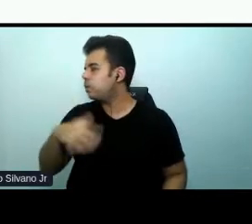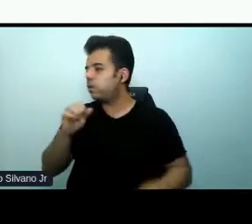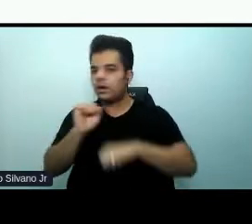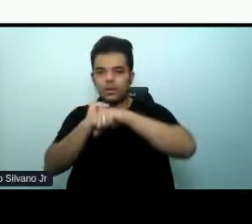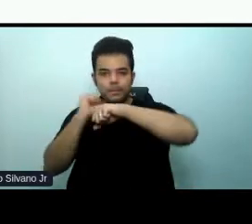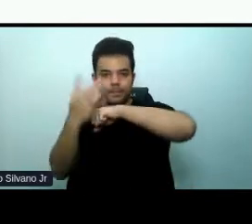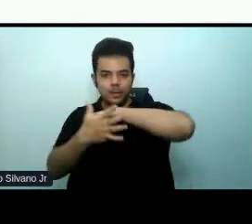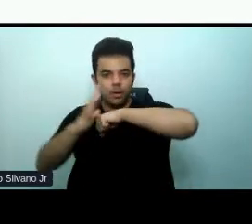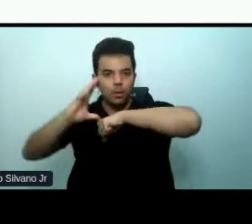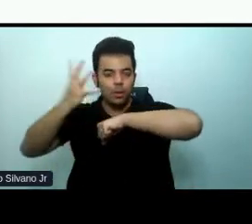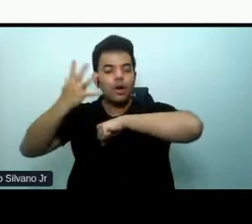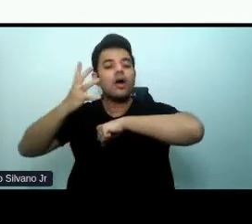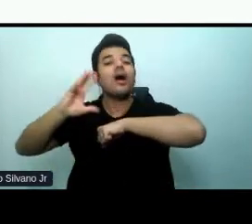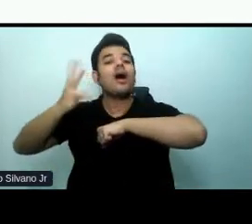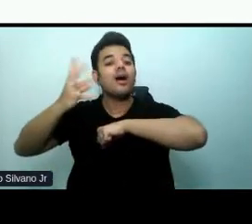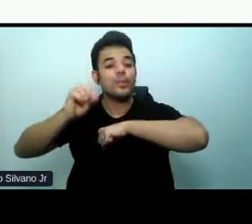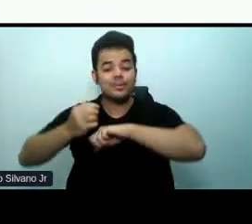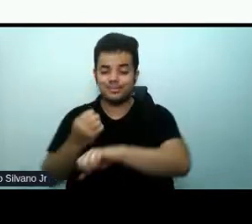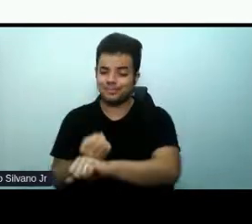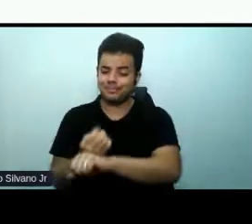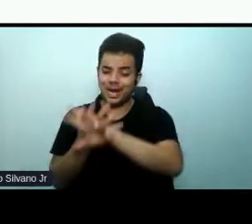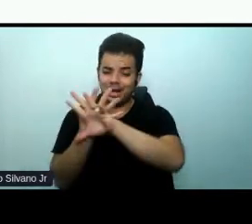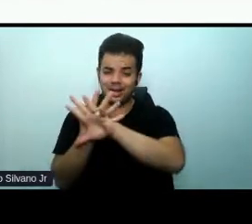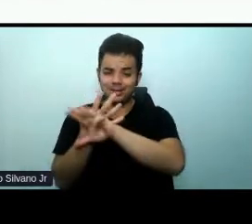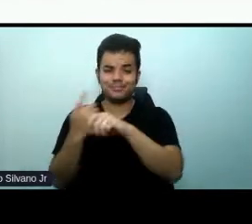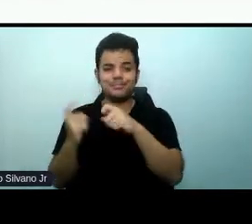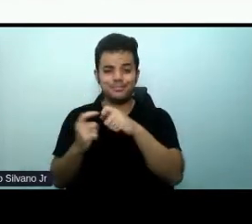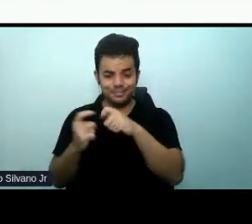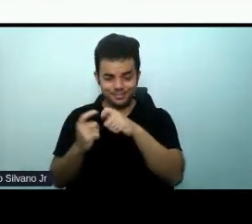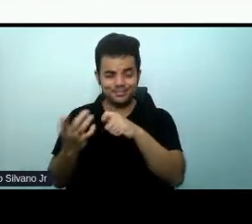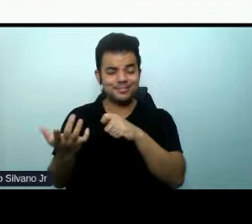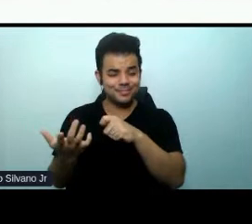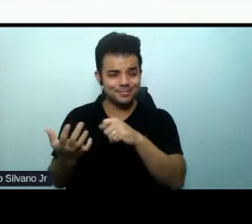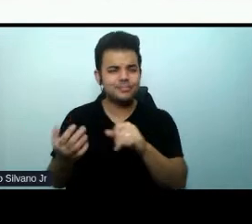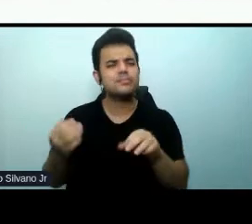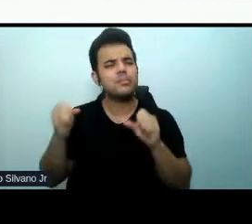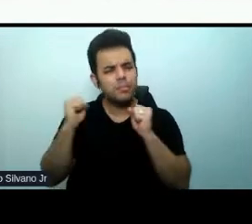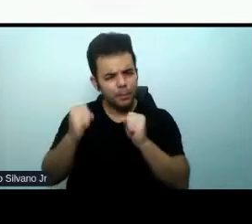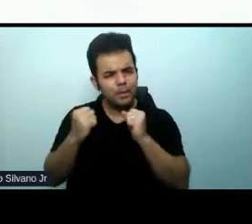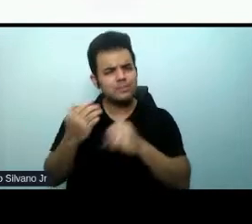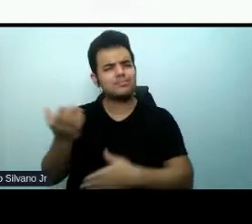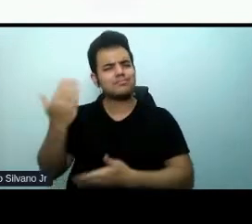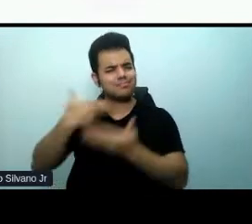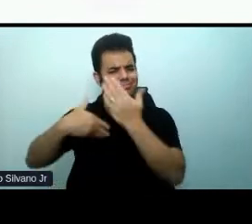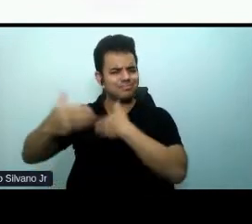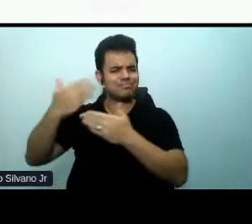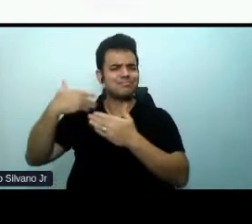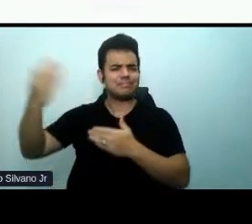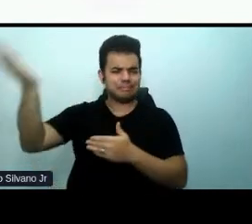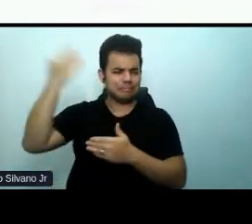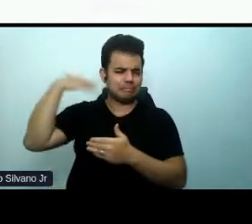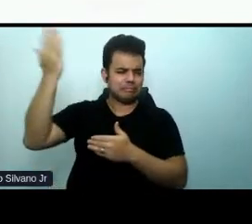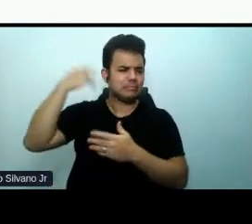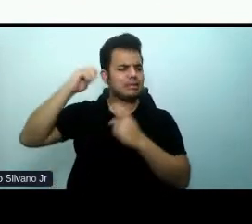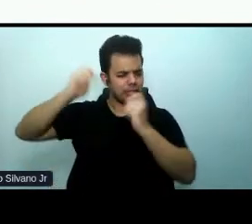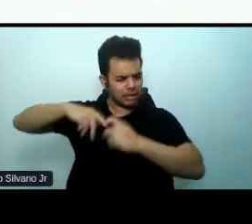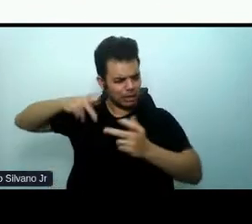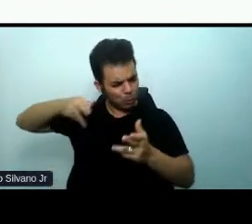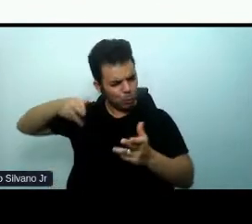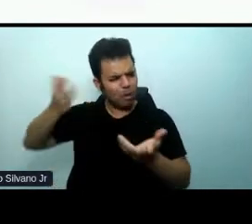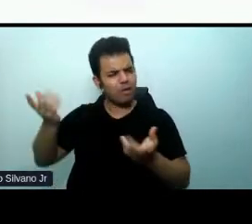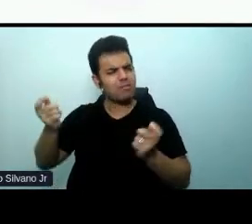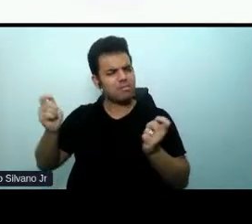pandemia, mas é uma coisa que já poderia, quem sabe deveria